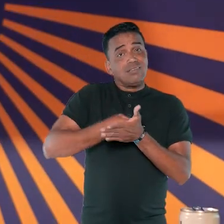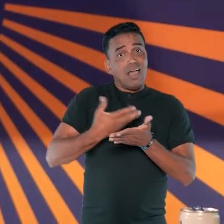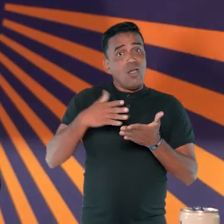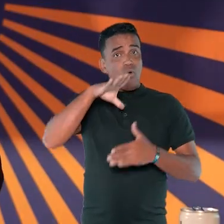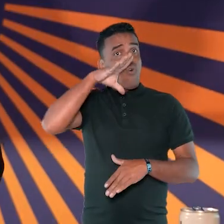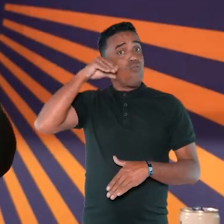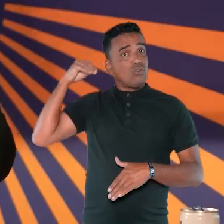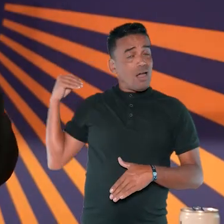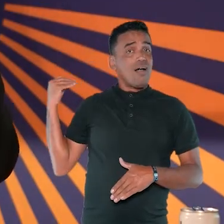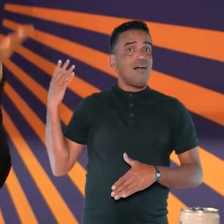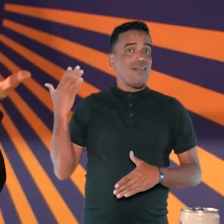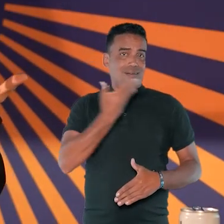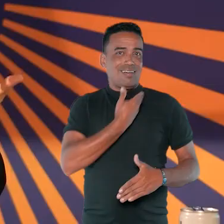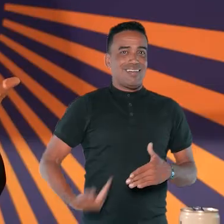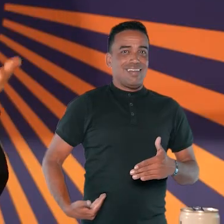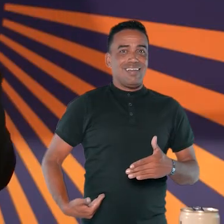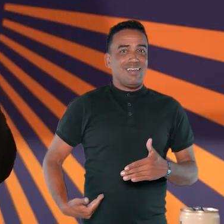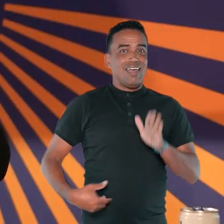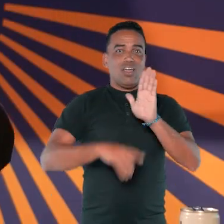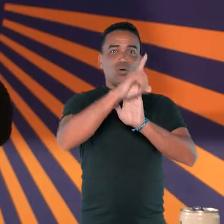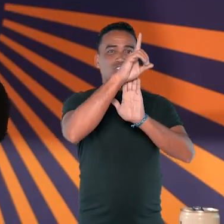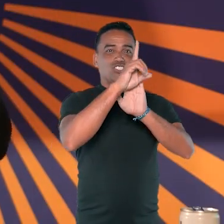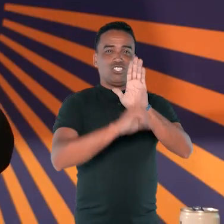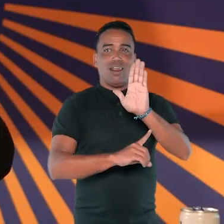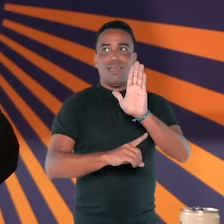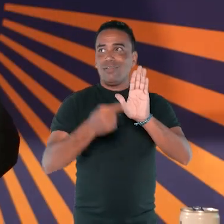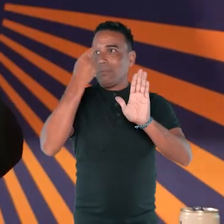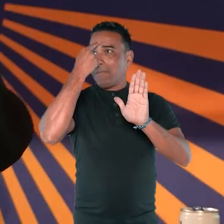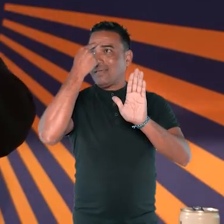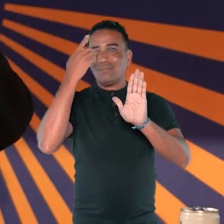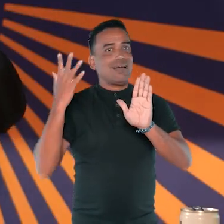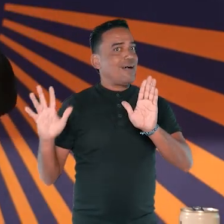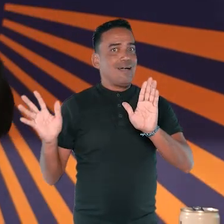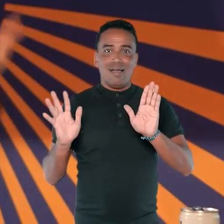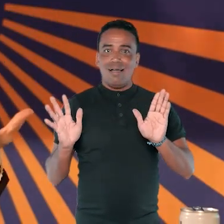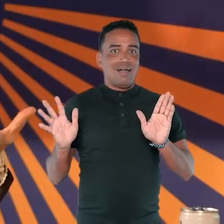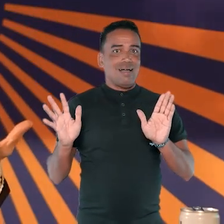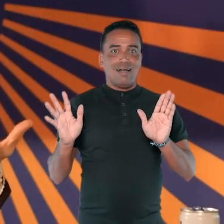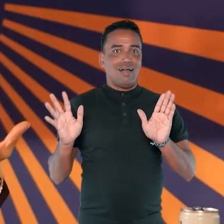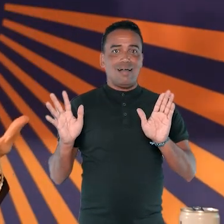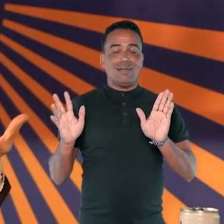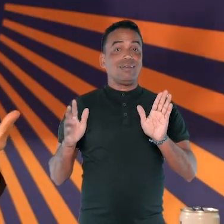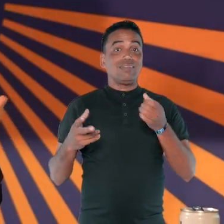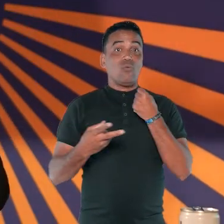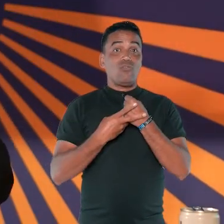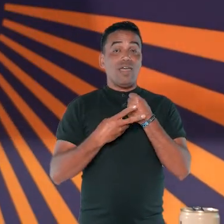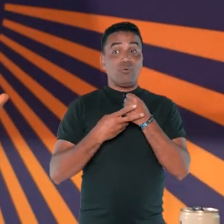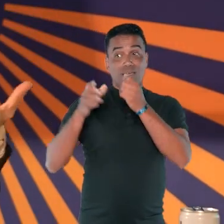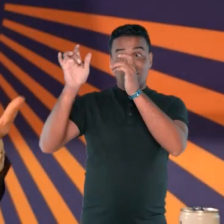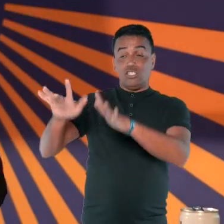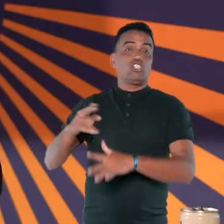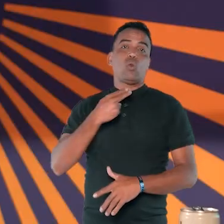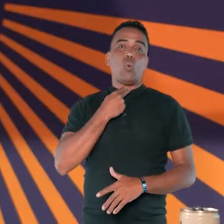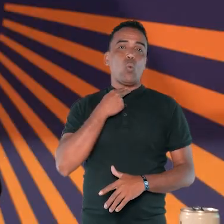pública, eu nem tenho o direito de pensar, nem sei conjugar o verbo desistir, pela